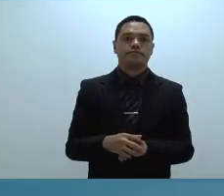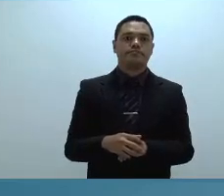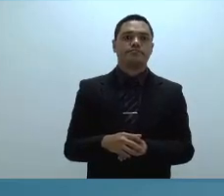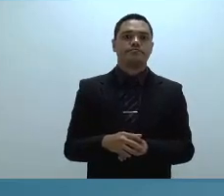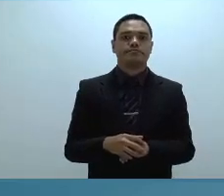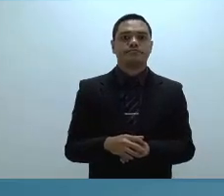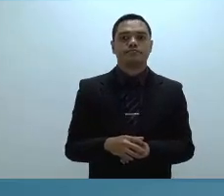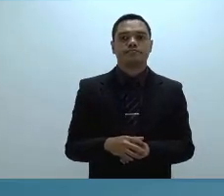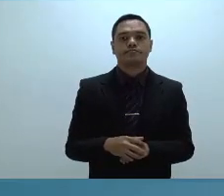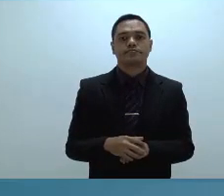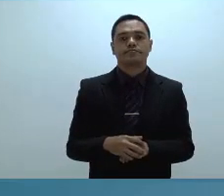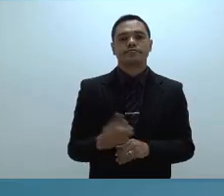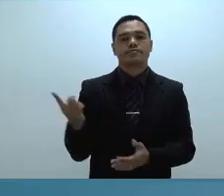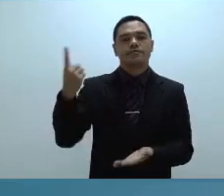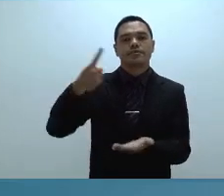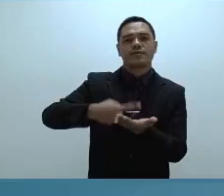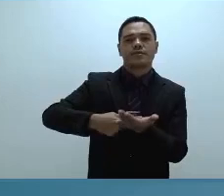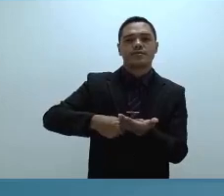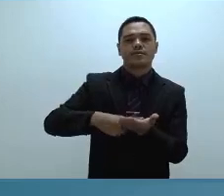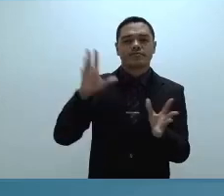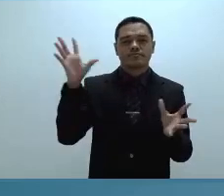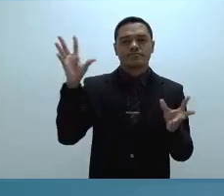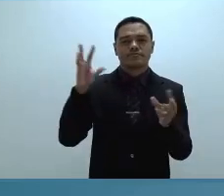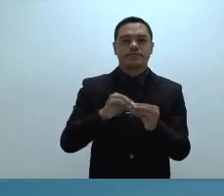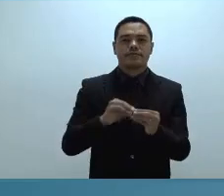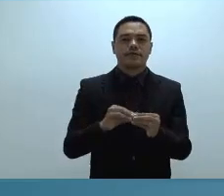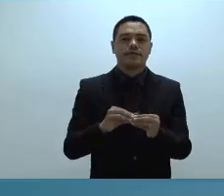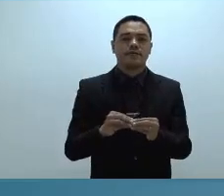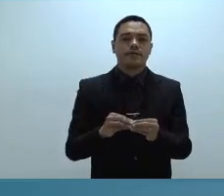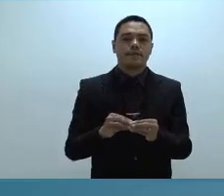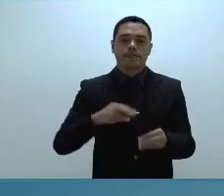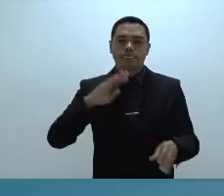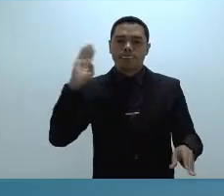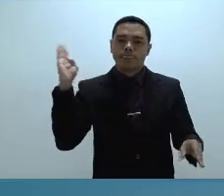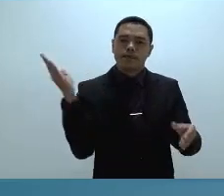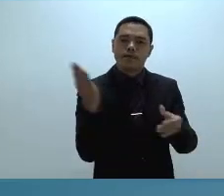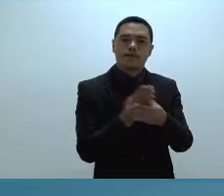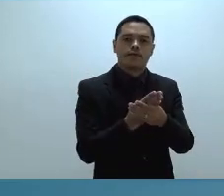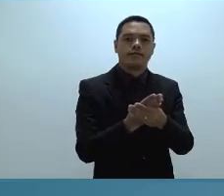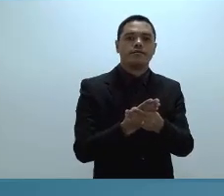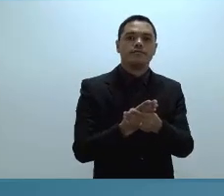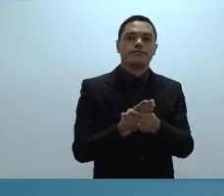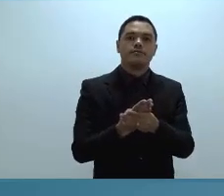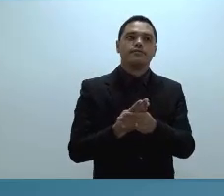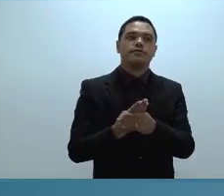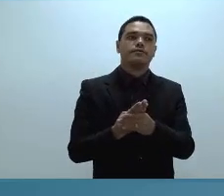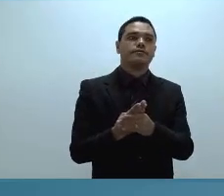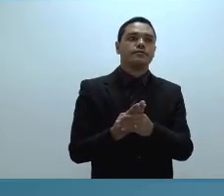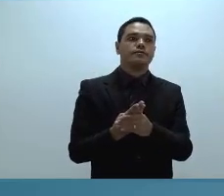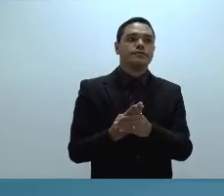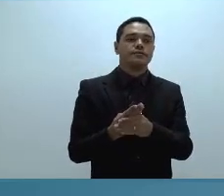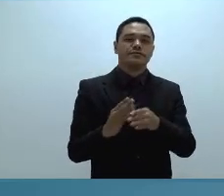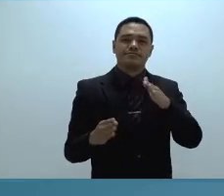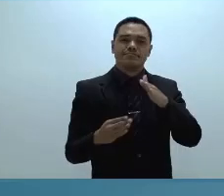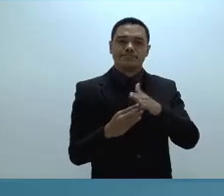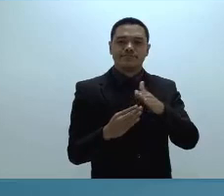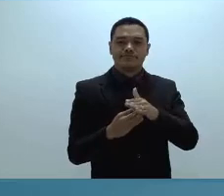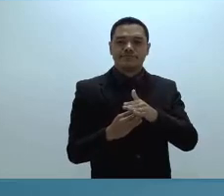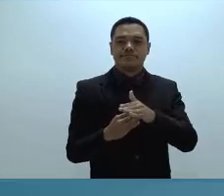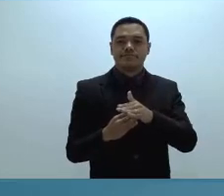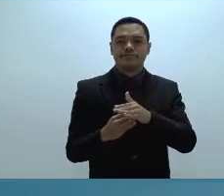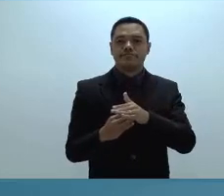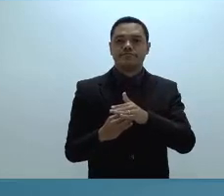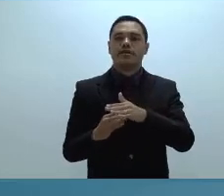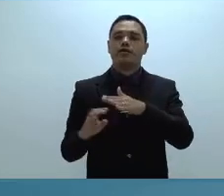Esse acordo conclui que a ação foi proposta tão somente em face de autoviação 1001 limitada, pessoa jurídica, direito